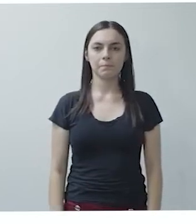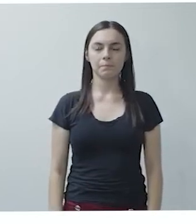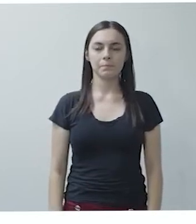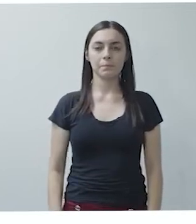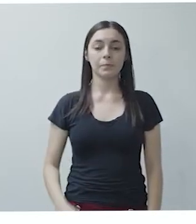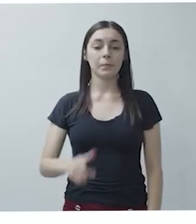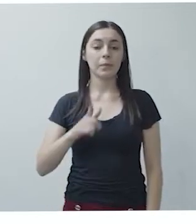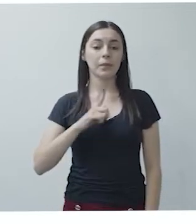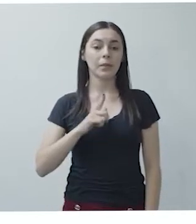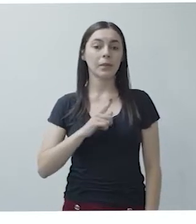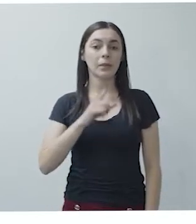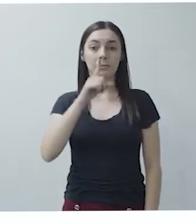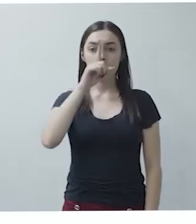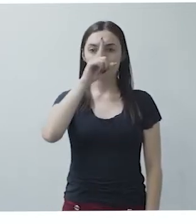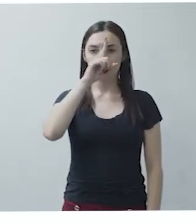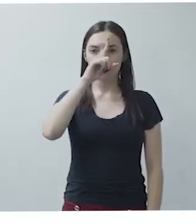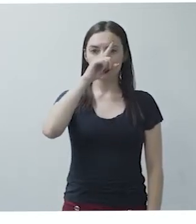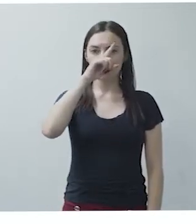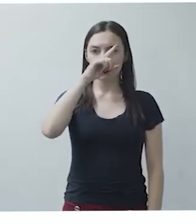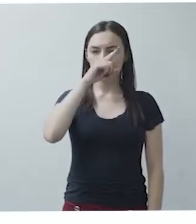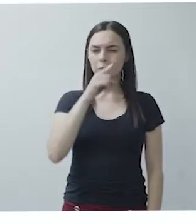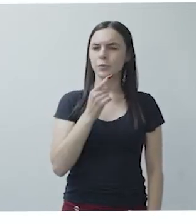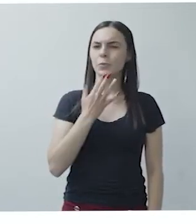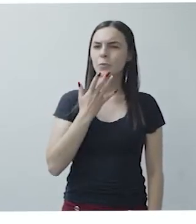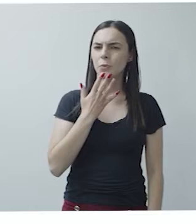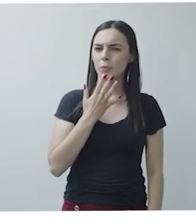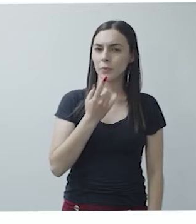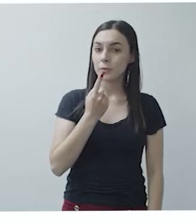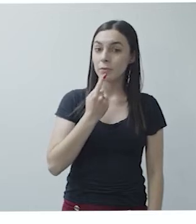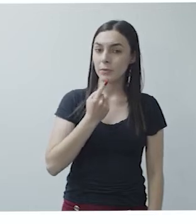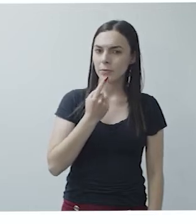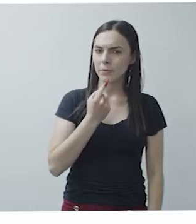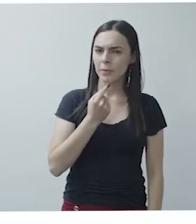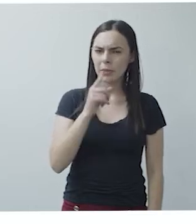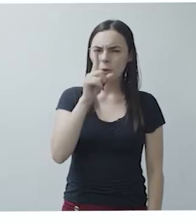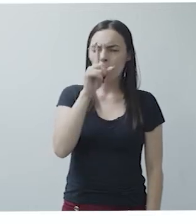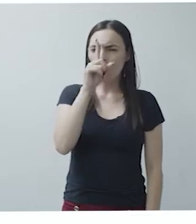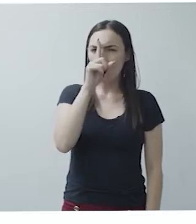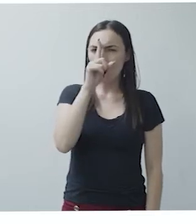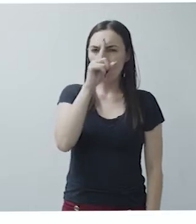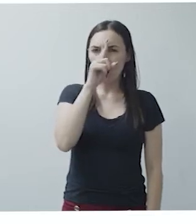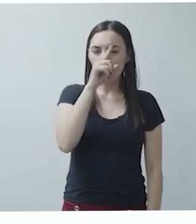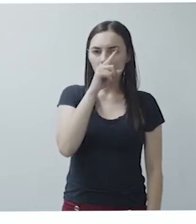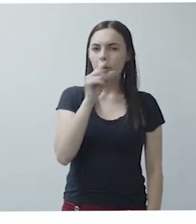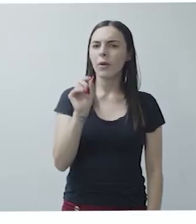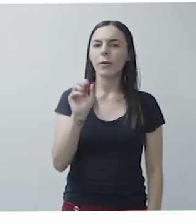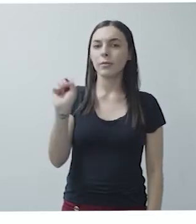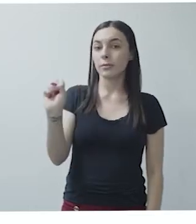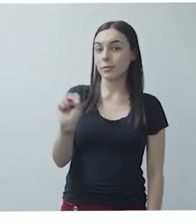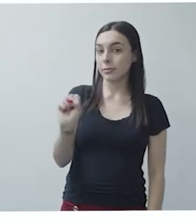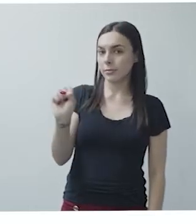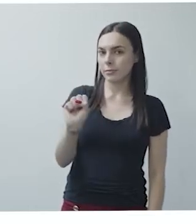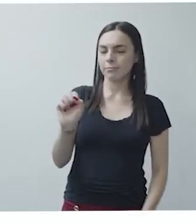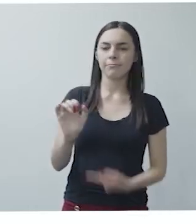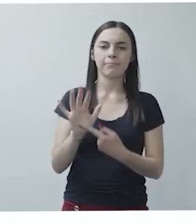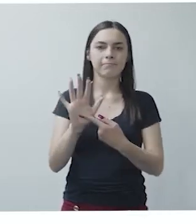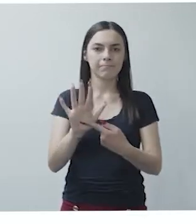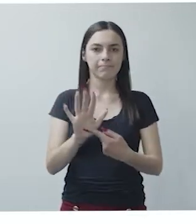o ponteiro, esse ponteiro vermelho, ele é mais fininho, ele indica os segundos, ok?